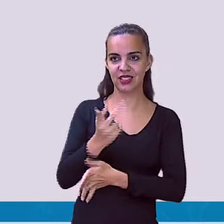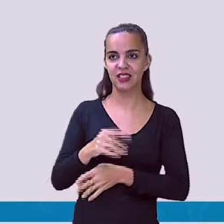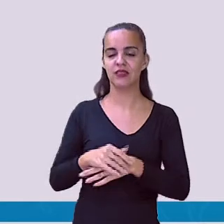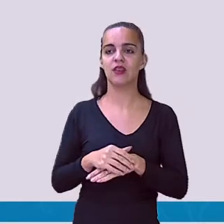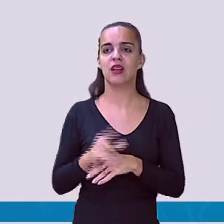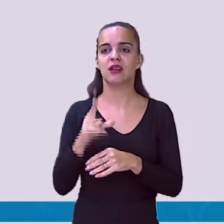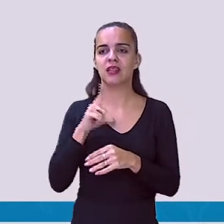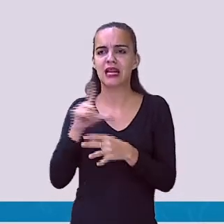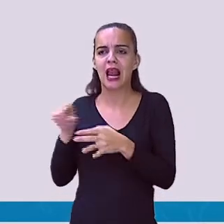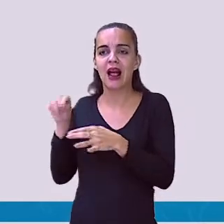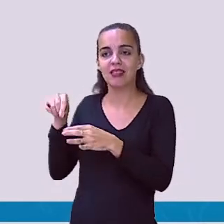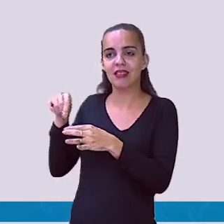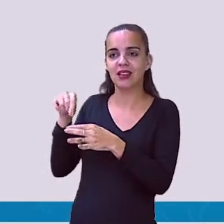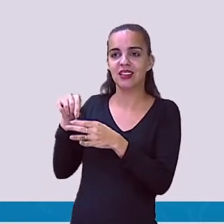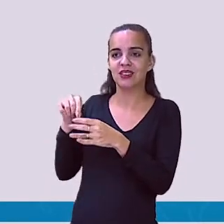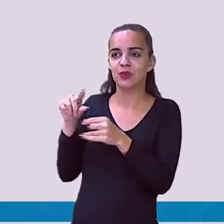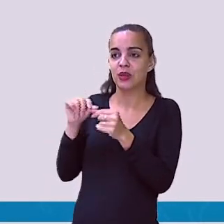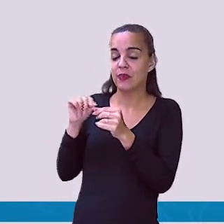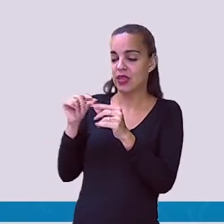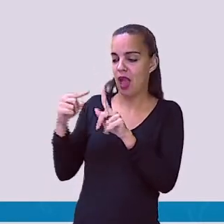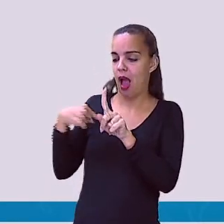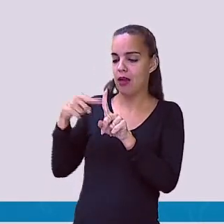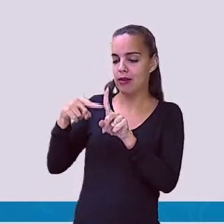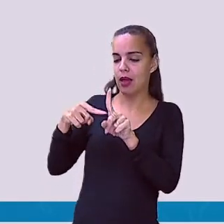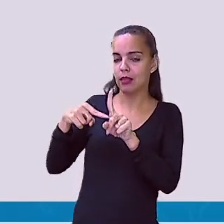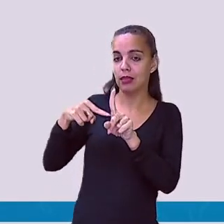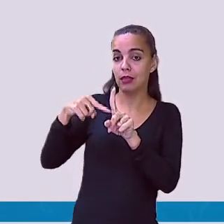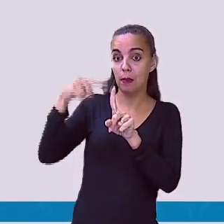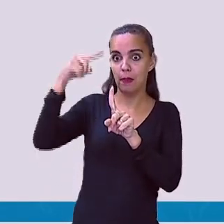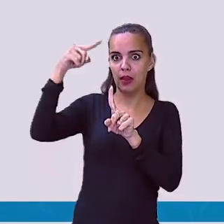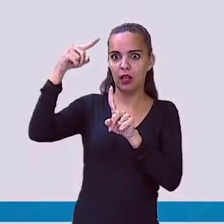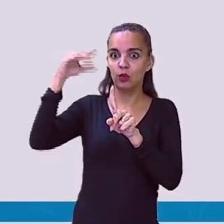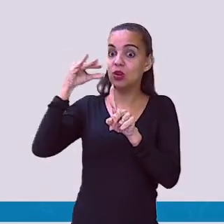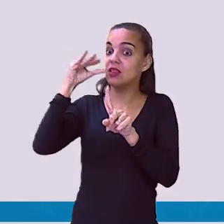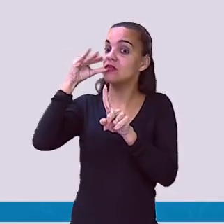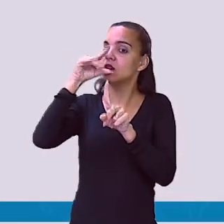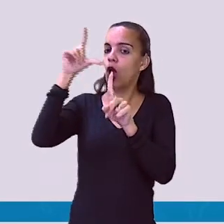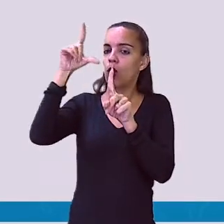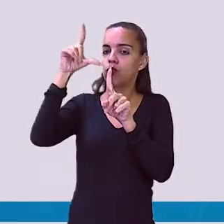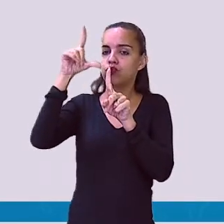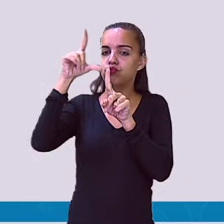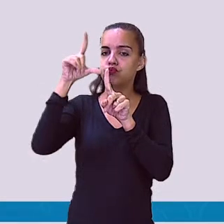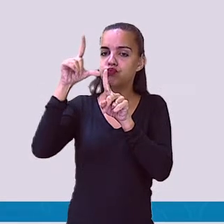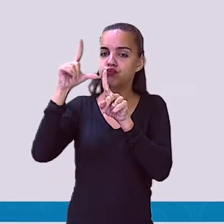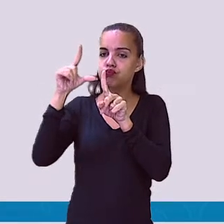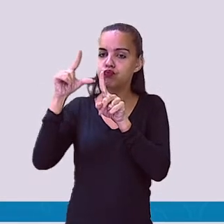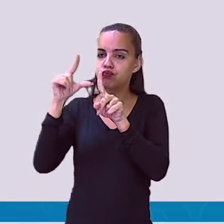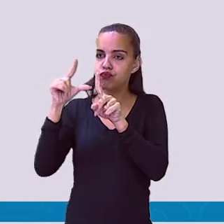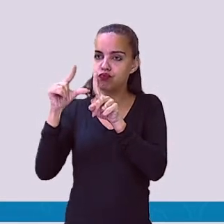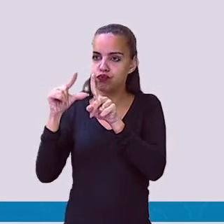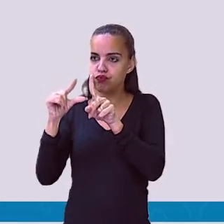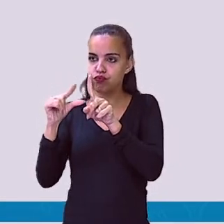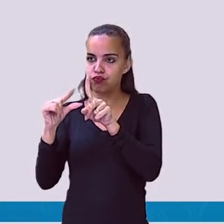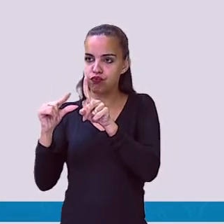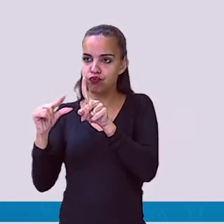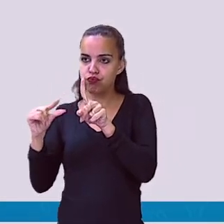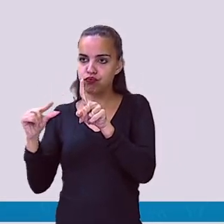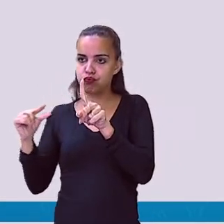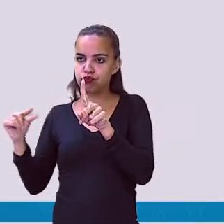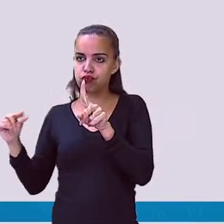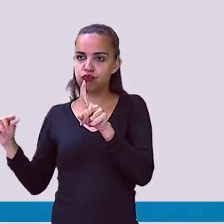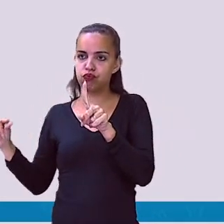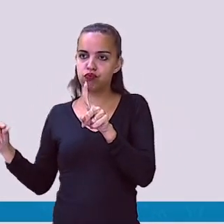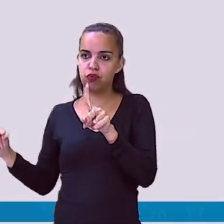condensador faz com que a temperatura que o vapor vai encontrar, vai